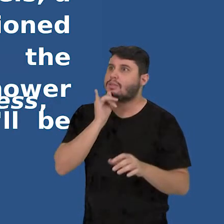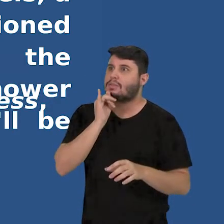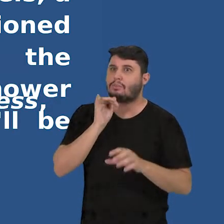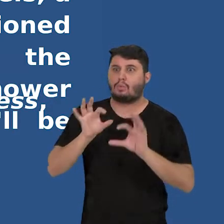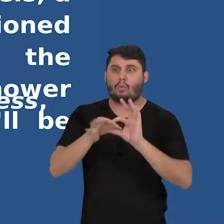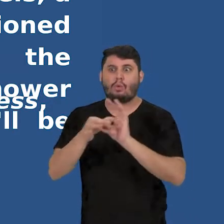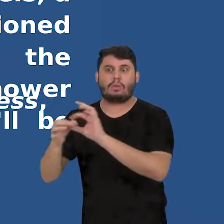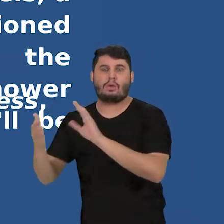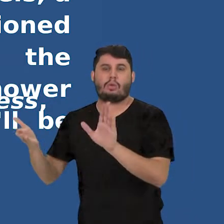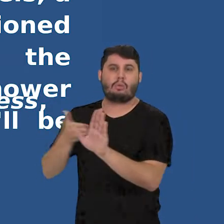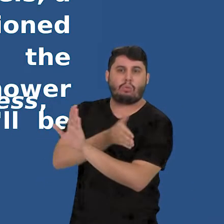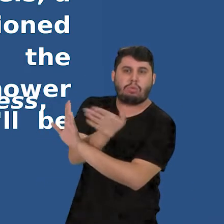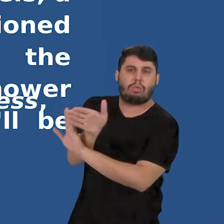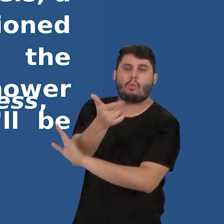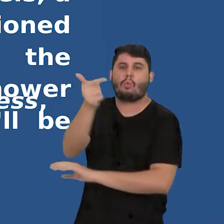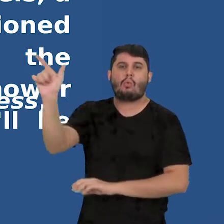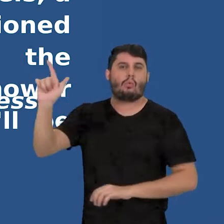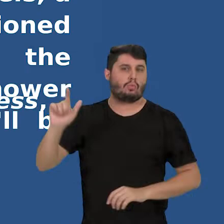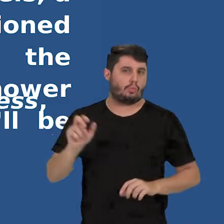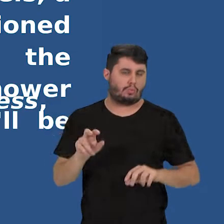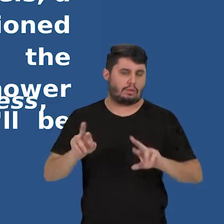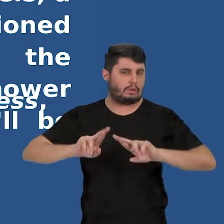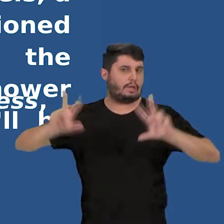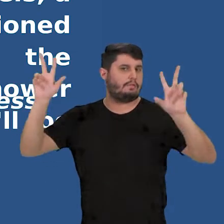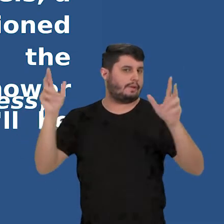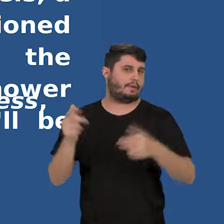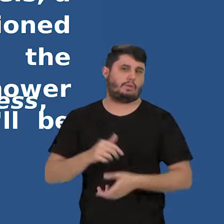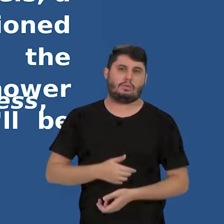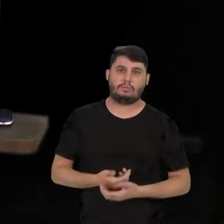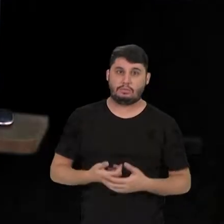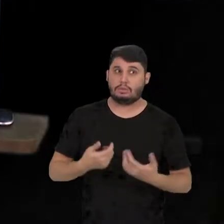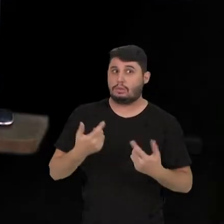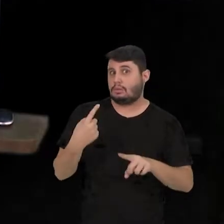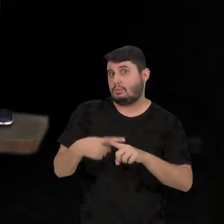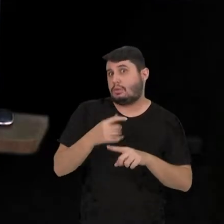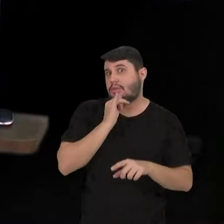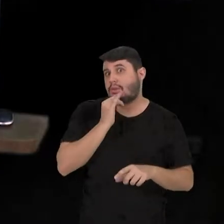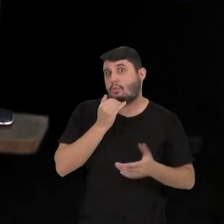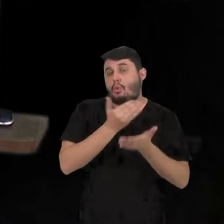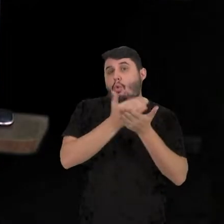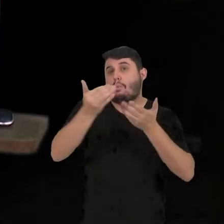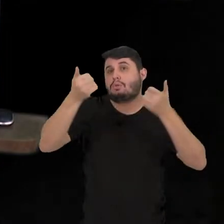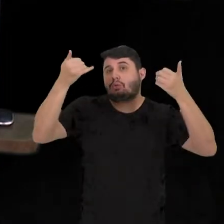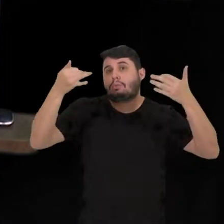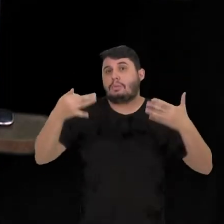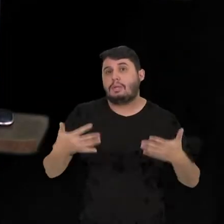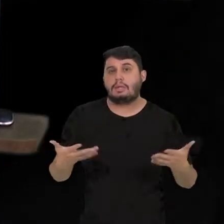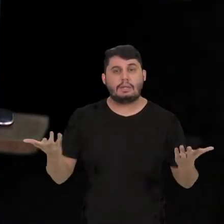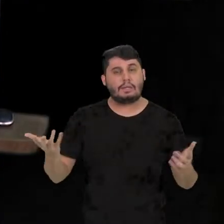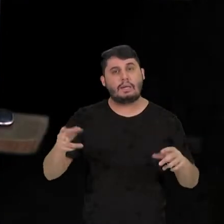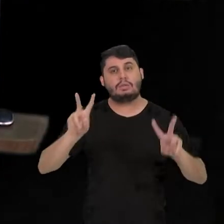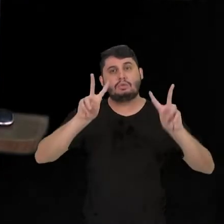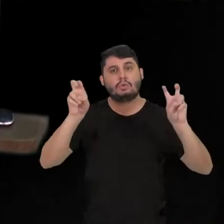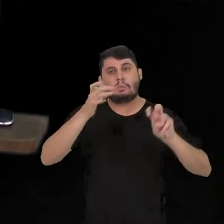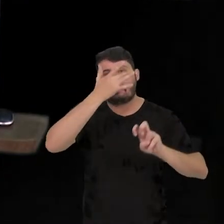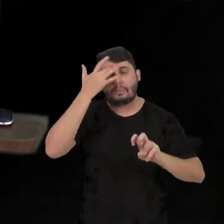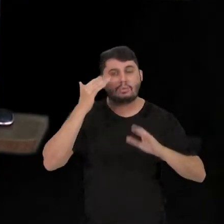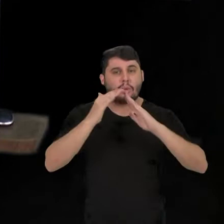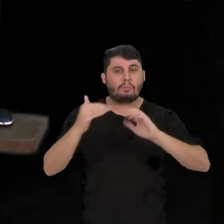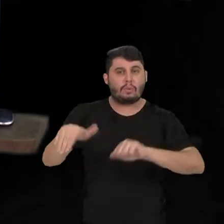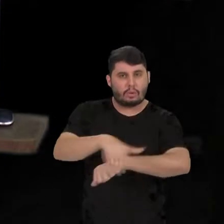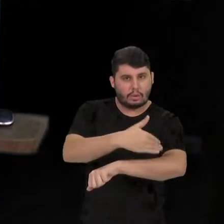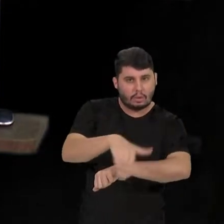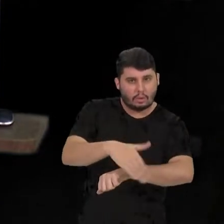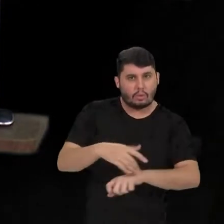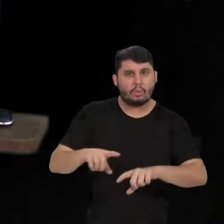enfrentando uma crise para acomodar as pessoas sem teto e agora eu vou falar aqui da final da Copa dos Campeões. Não, eu tenho que agora ter um contexto aqui